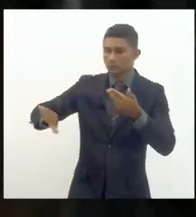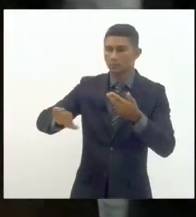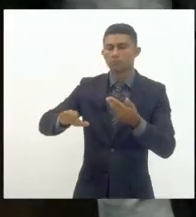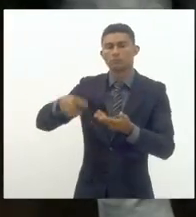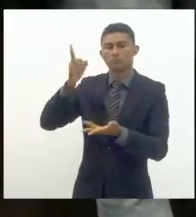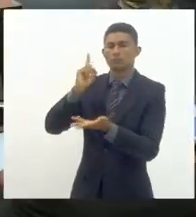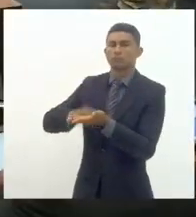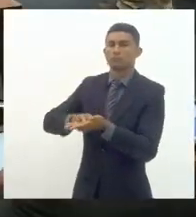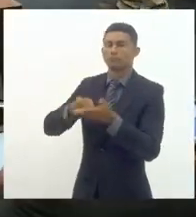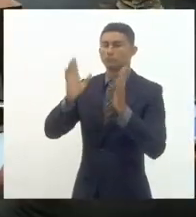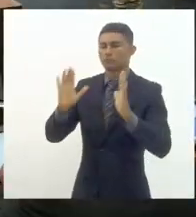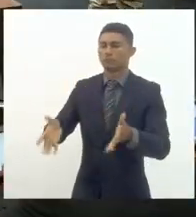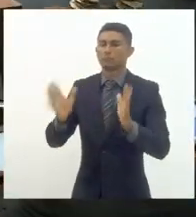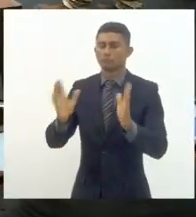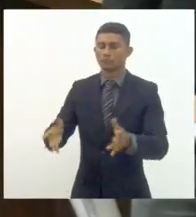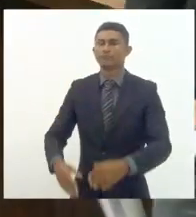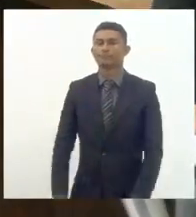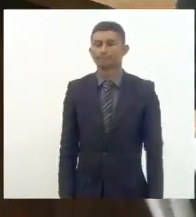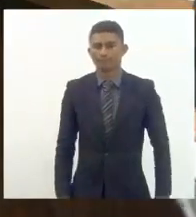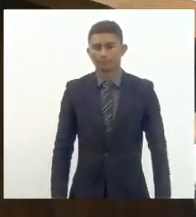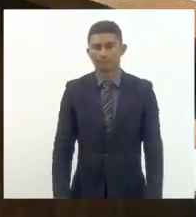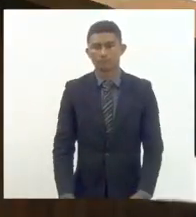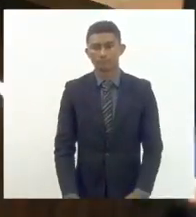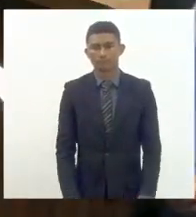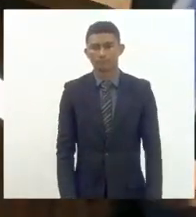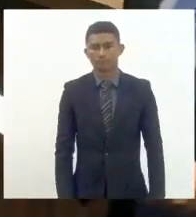acordado, senhor presidente.